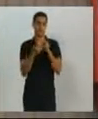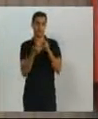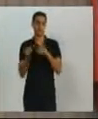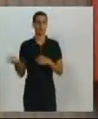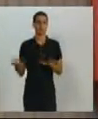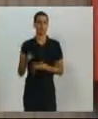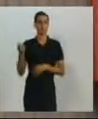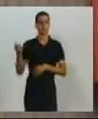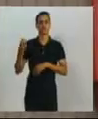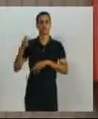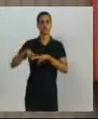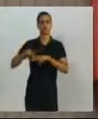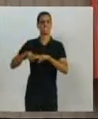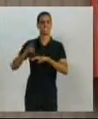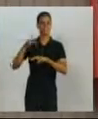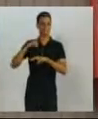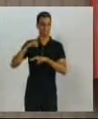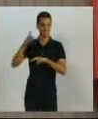né, passamos